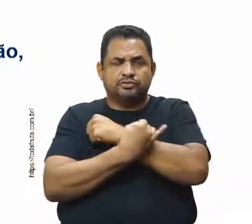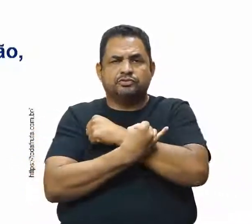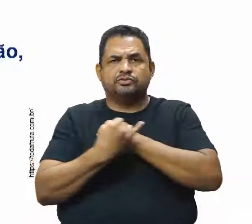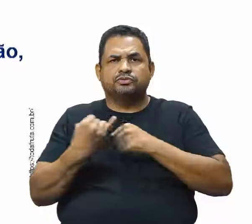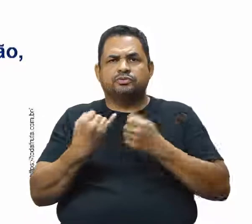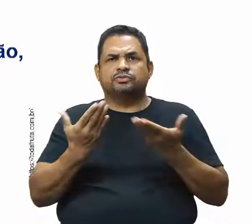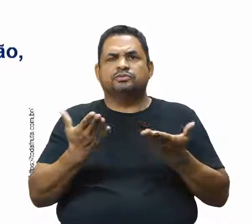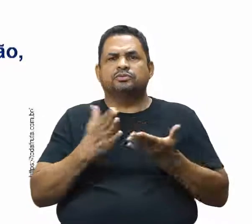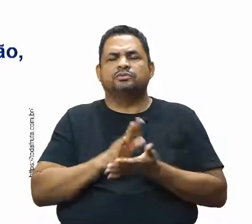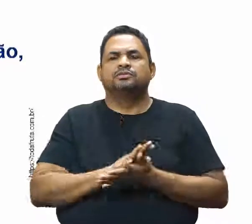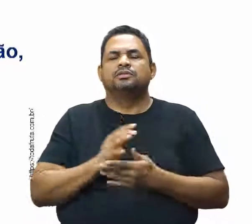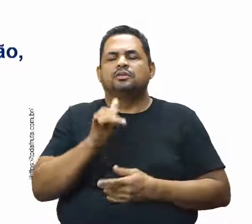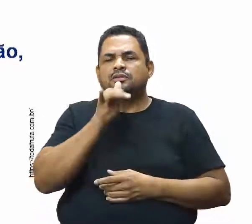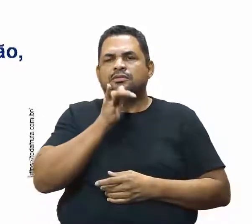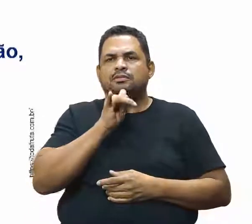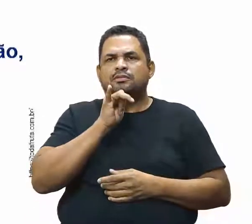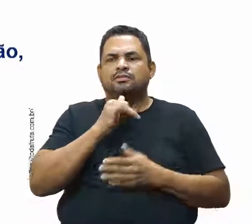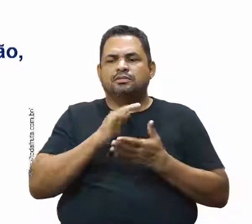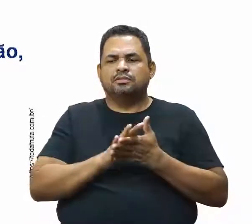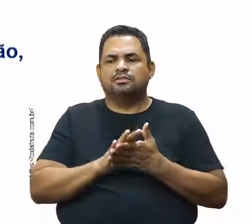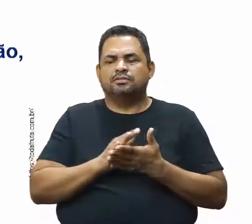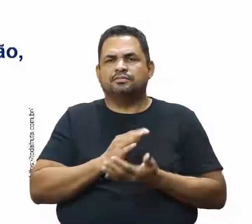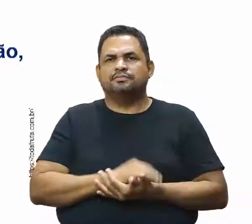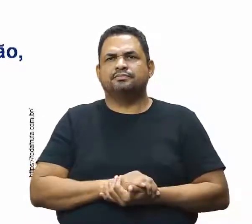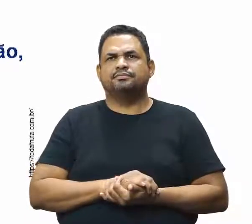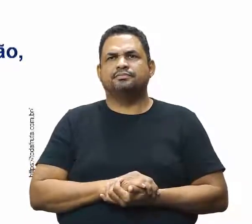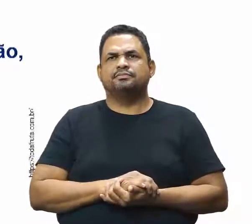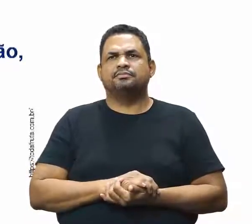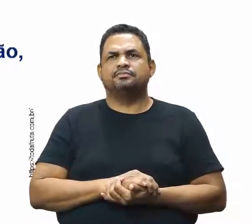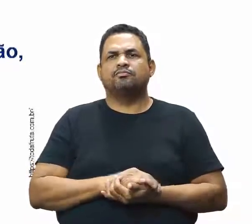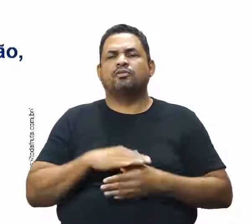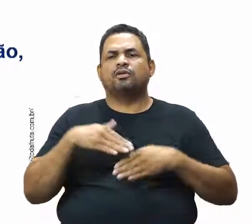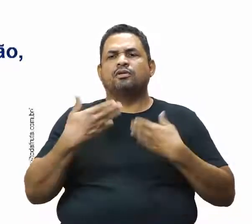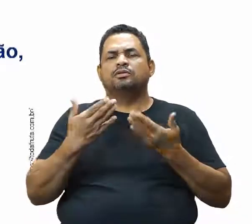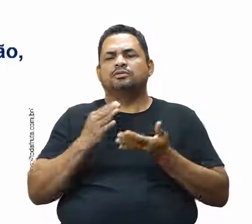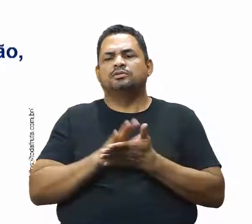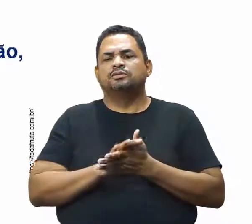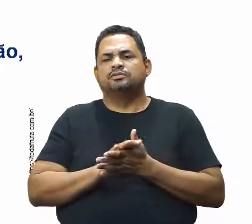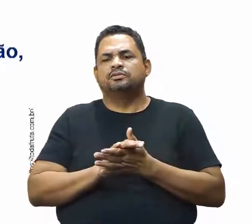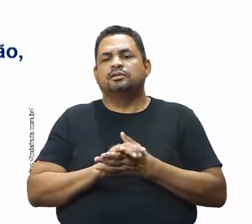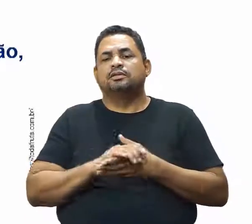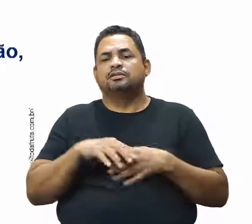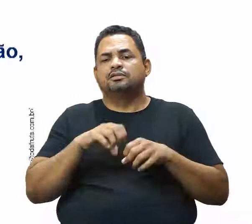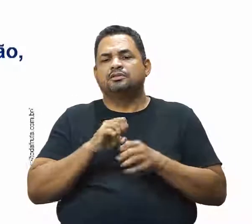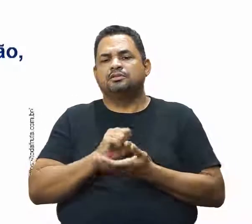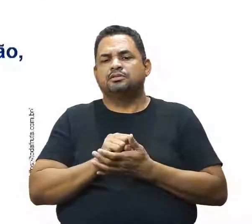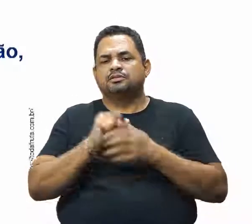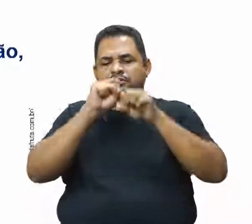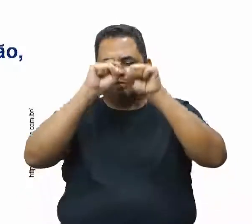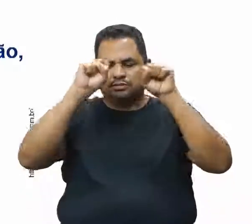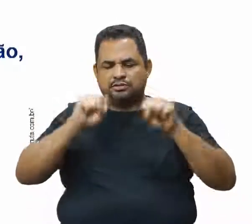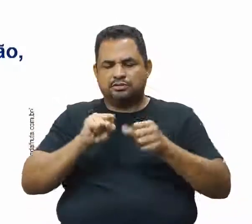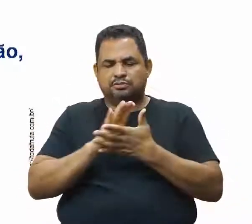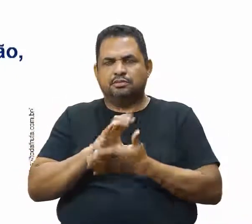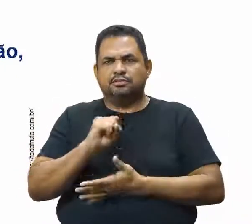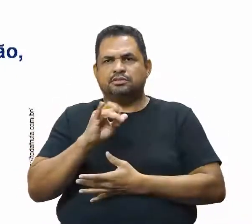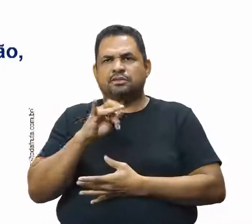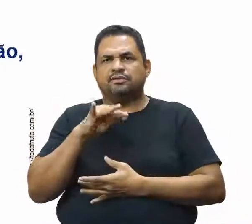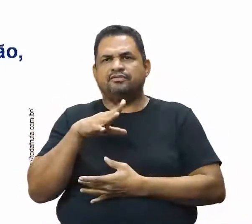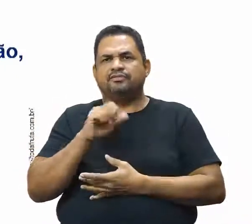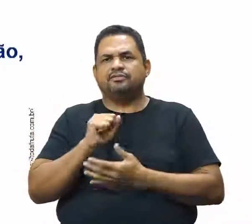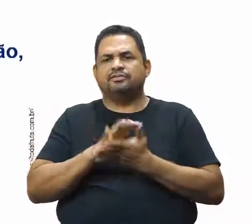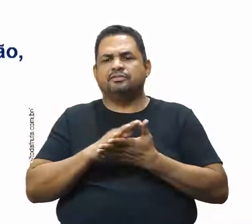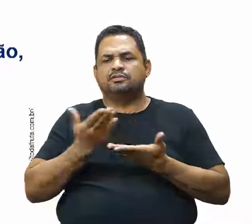sim. Por exemplo, claro, isso aí, pessoal, quando a gente fala de sistema SAFs, é quando a gente fala